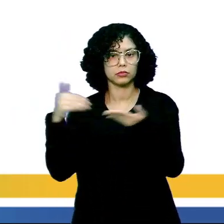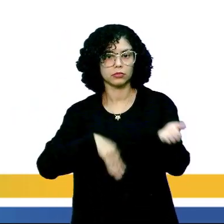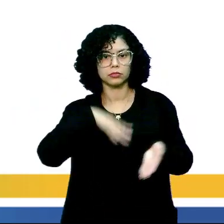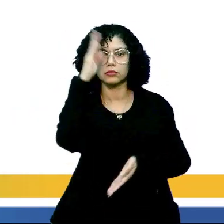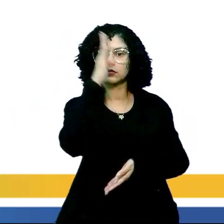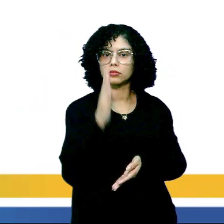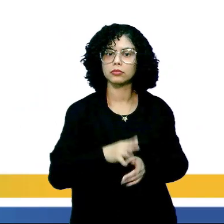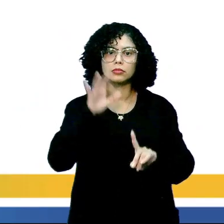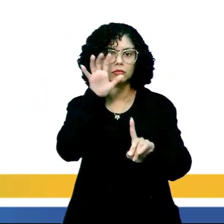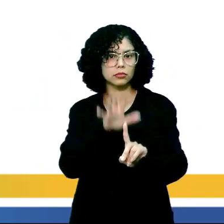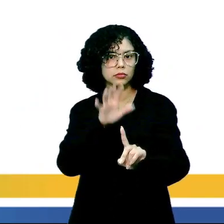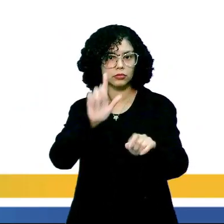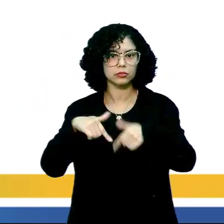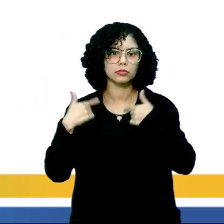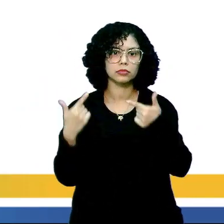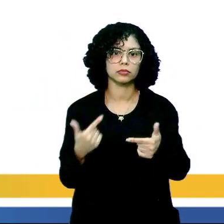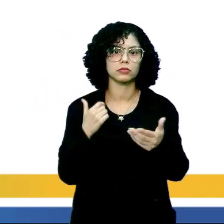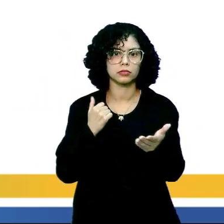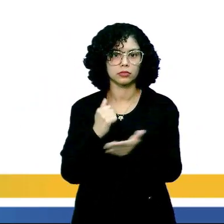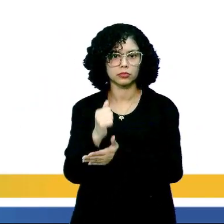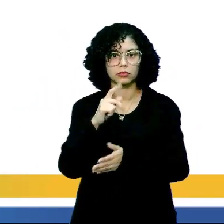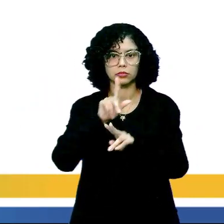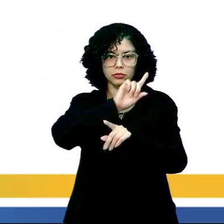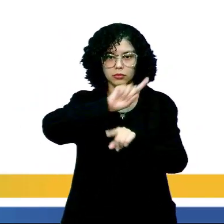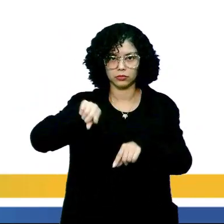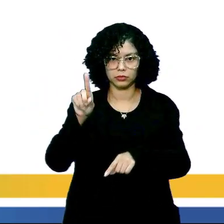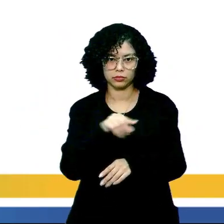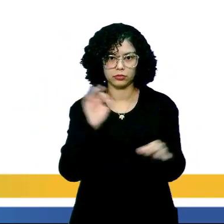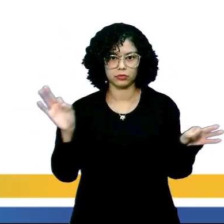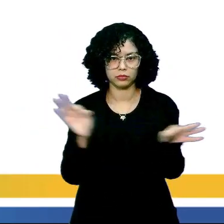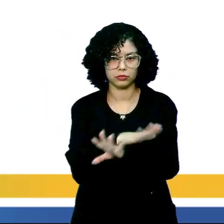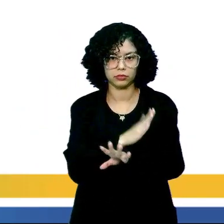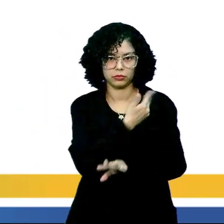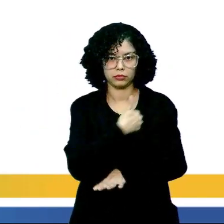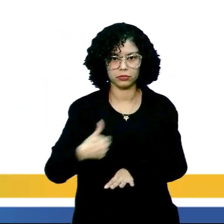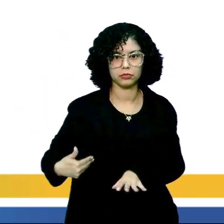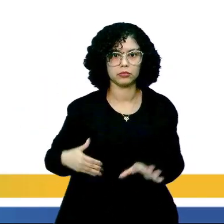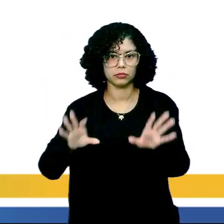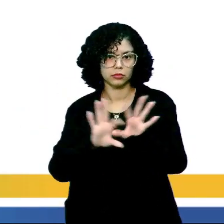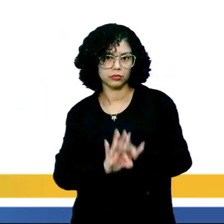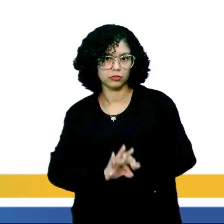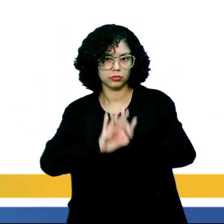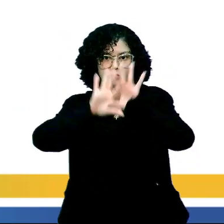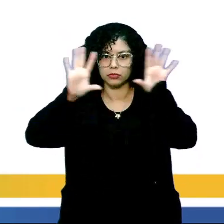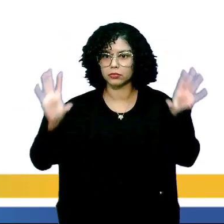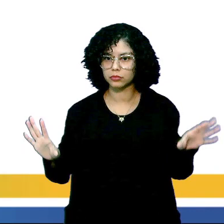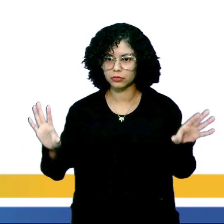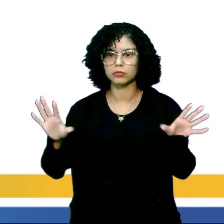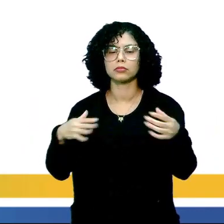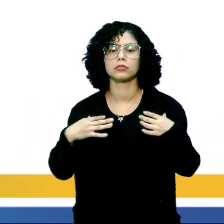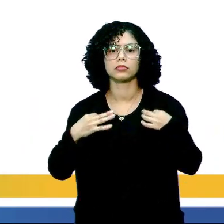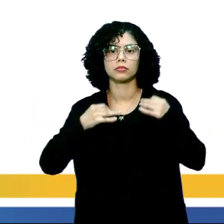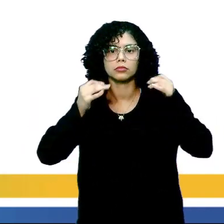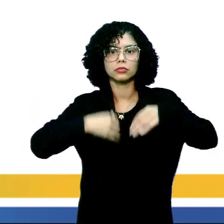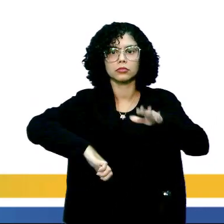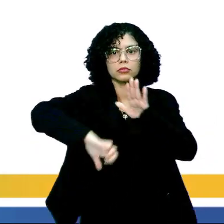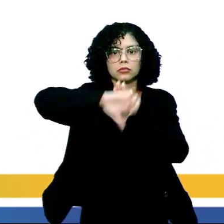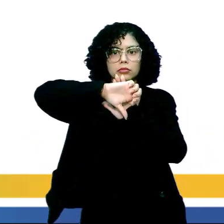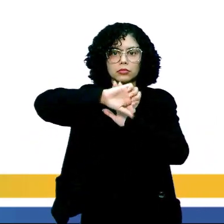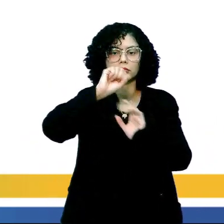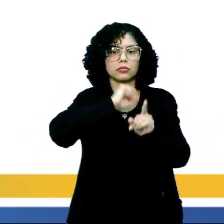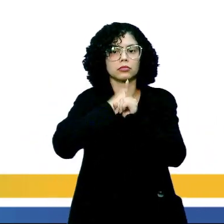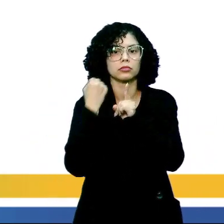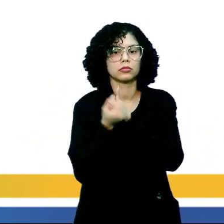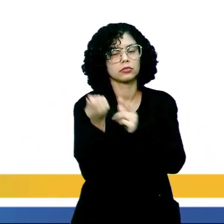Brasil e vão influenciar a luta pela abolição também. Ou seja, a escravidão e a crise social e econômica